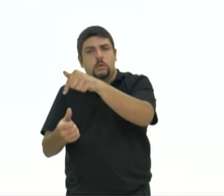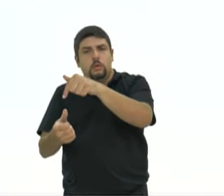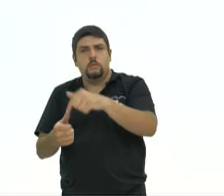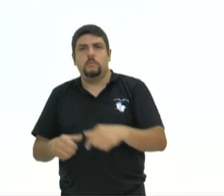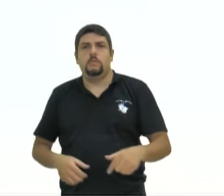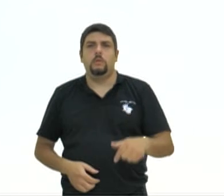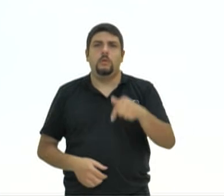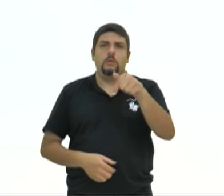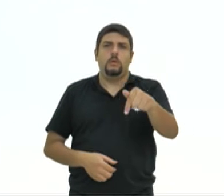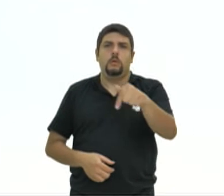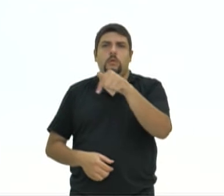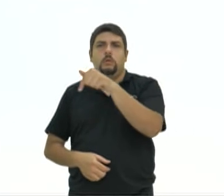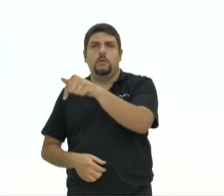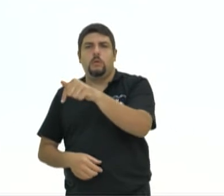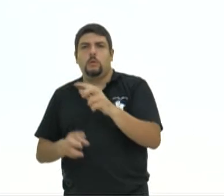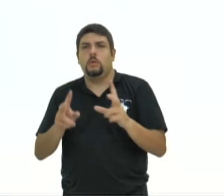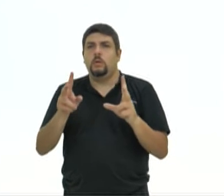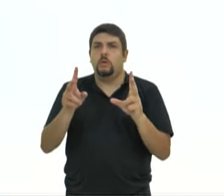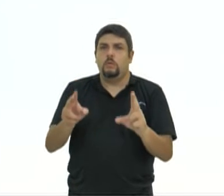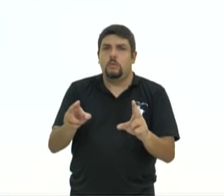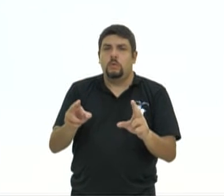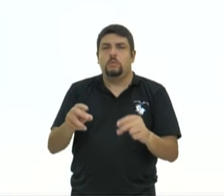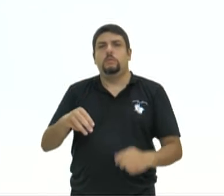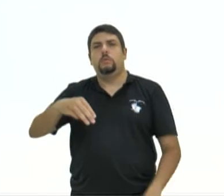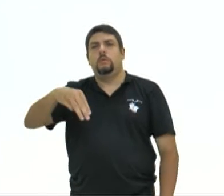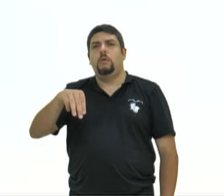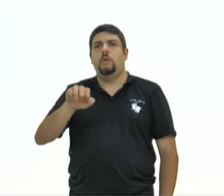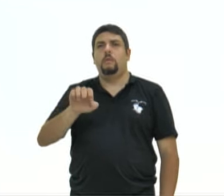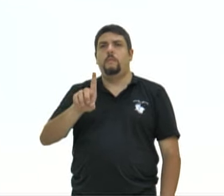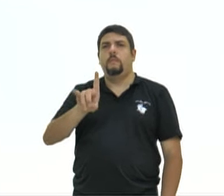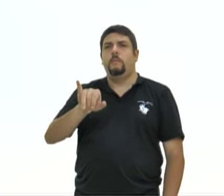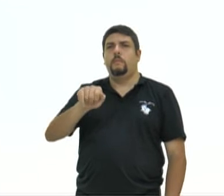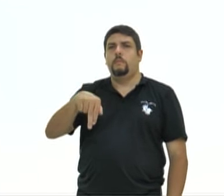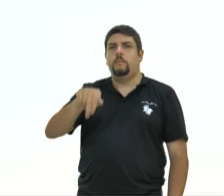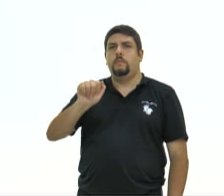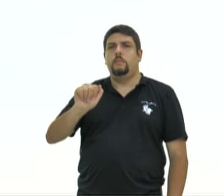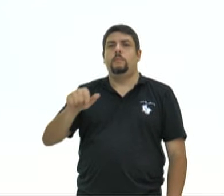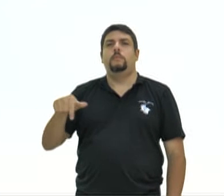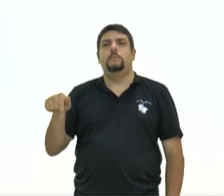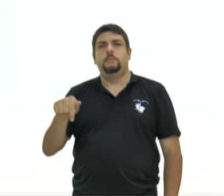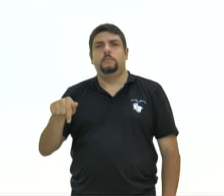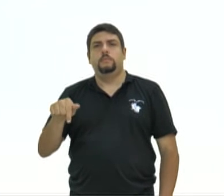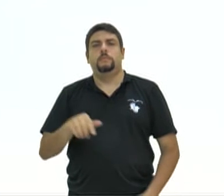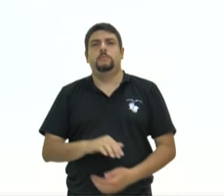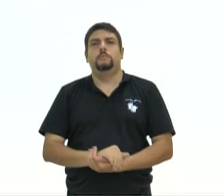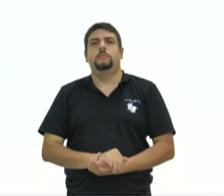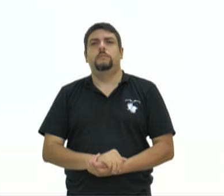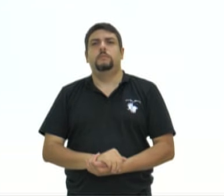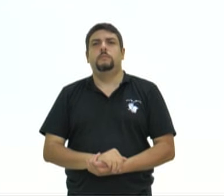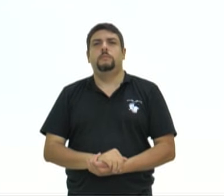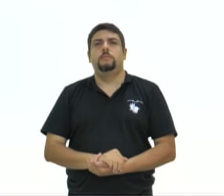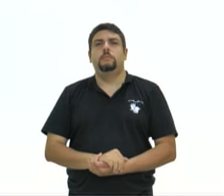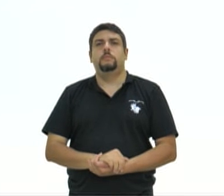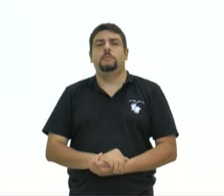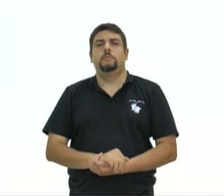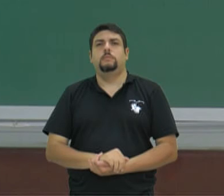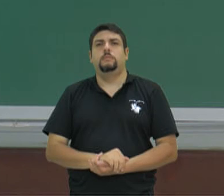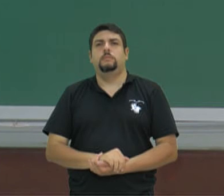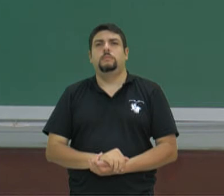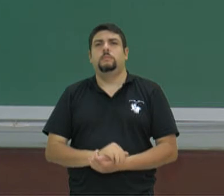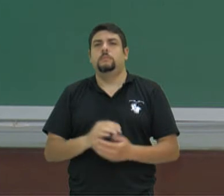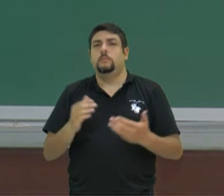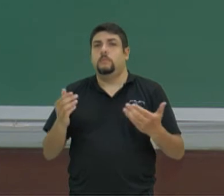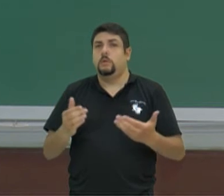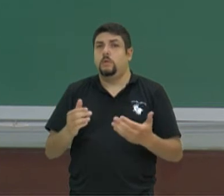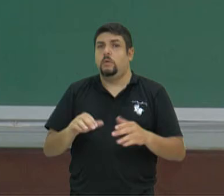7 é o próprio 7. A minha mediana vai ser 7. Ok? Então, vamos ver agora